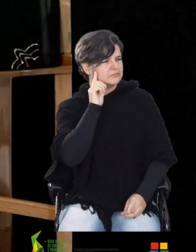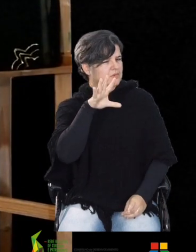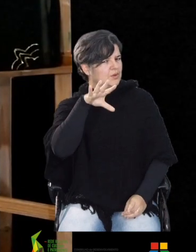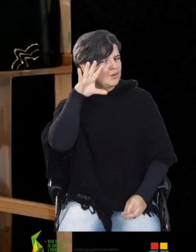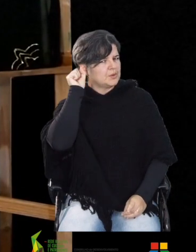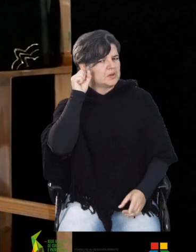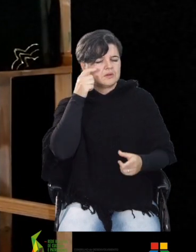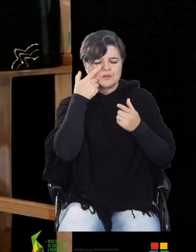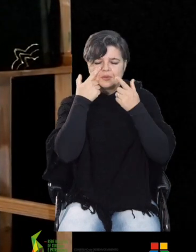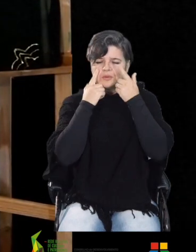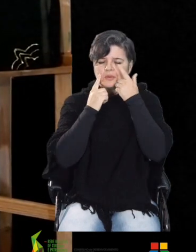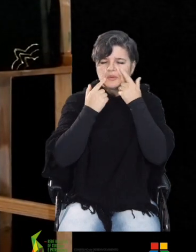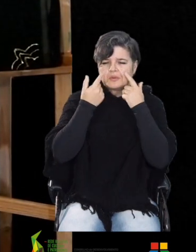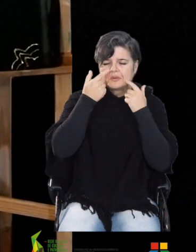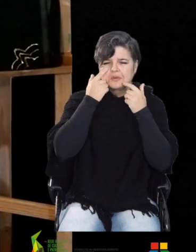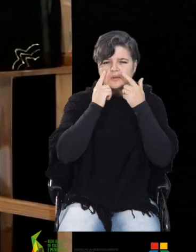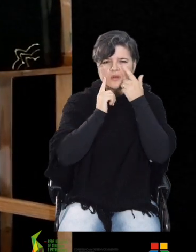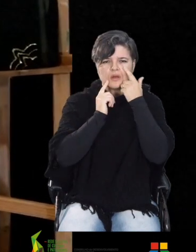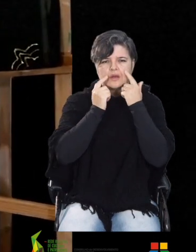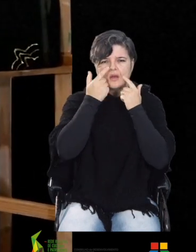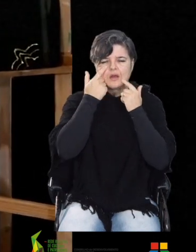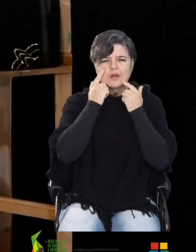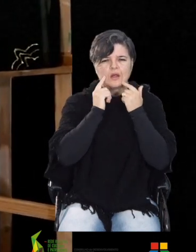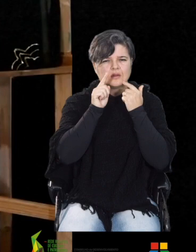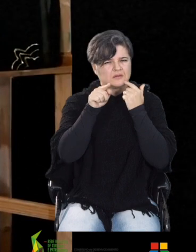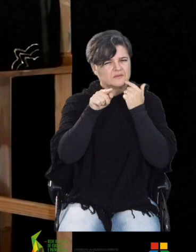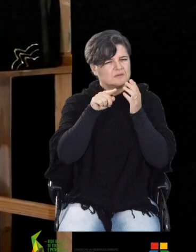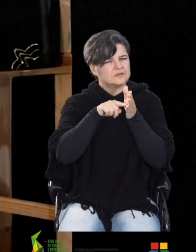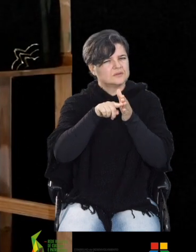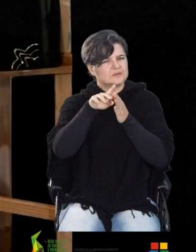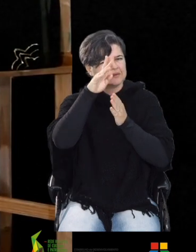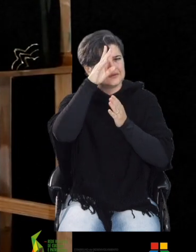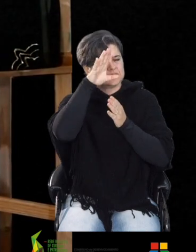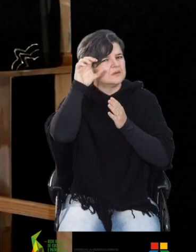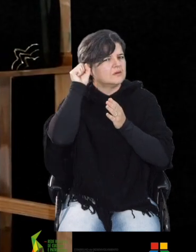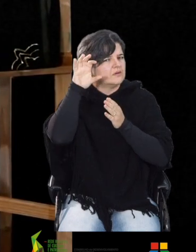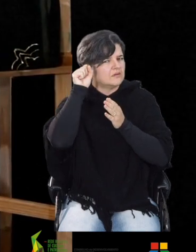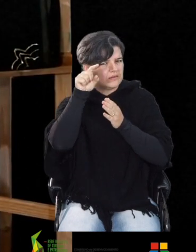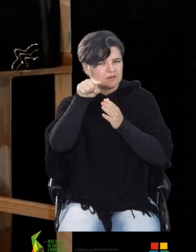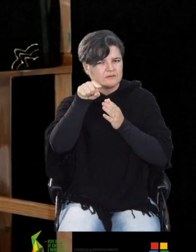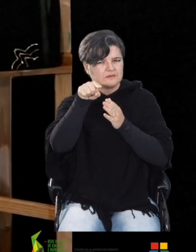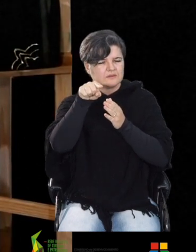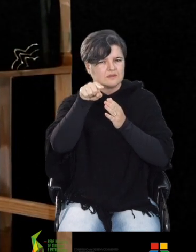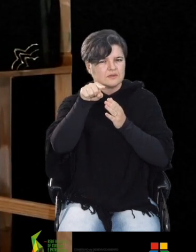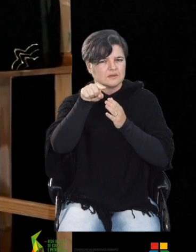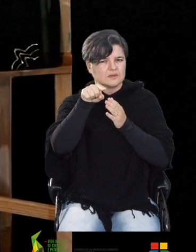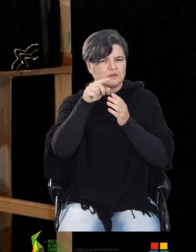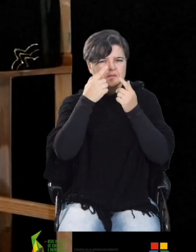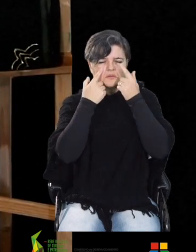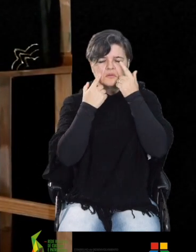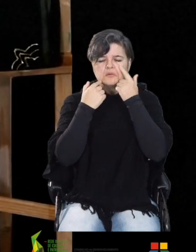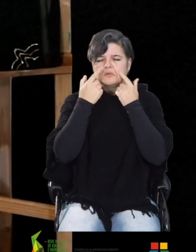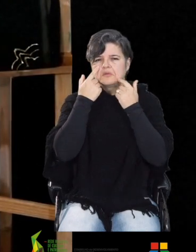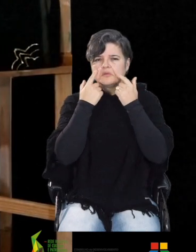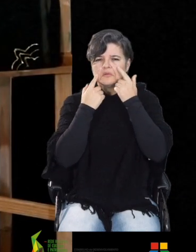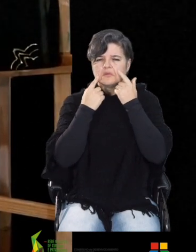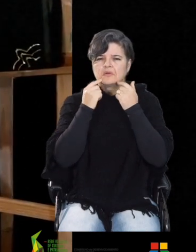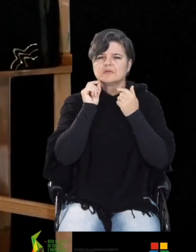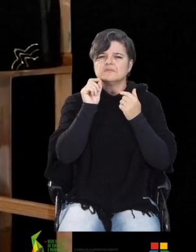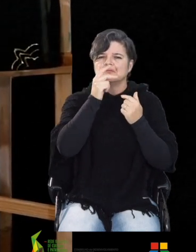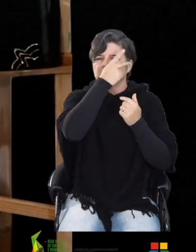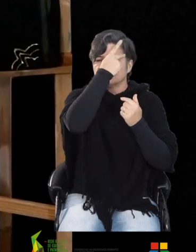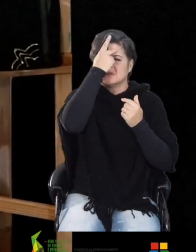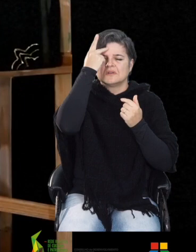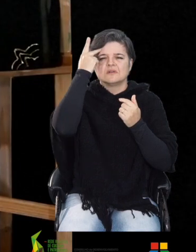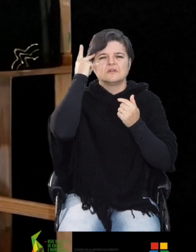estourar se você está ouvindo estou ouvindo o que